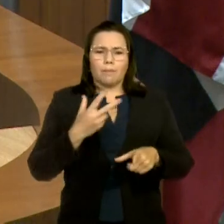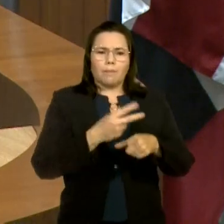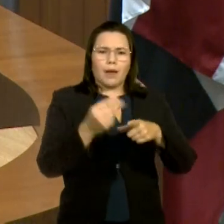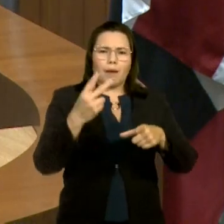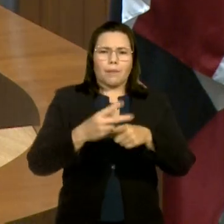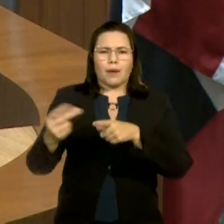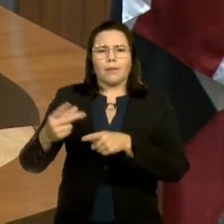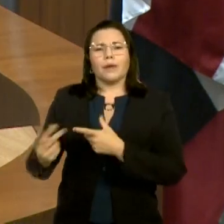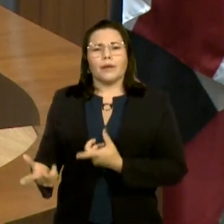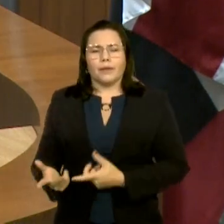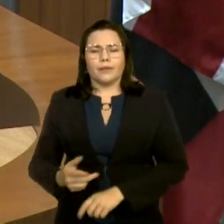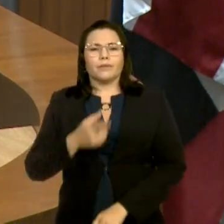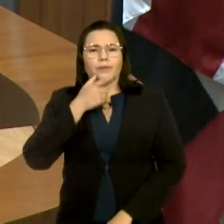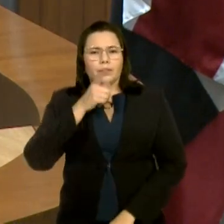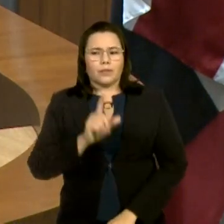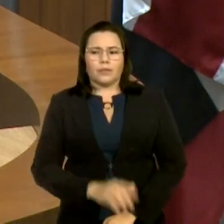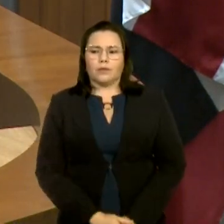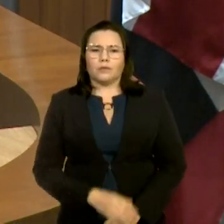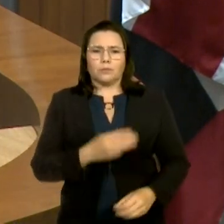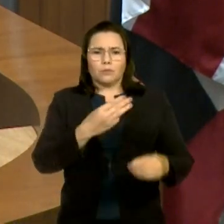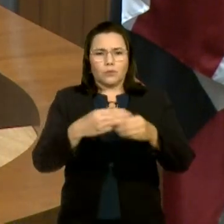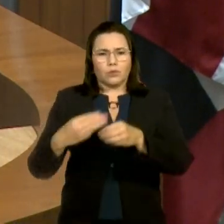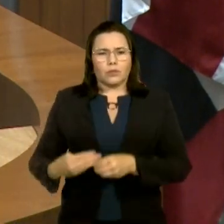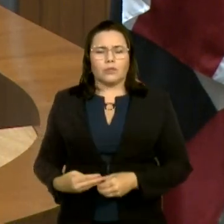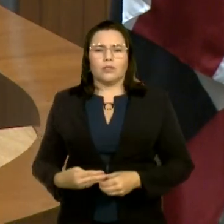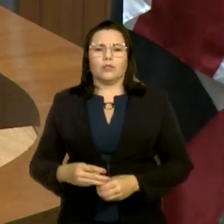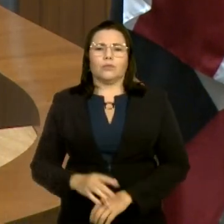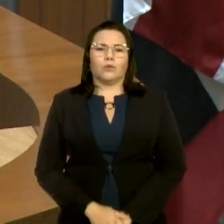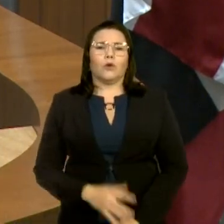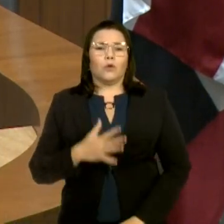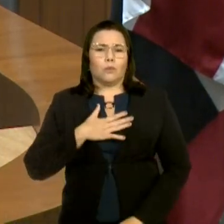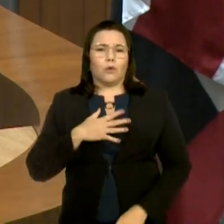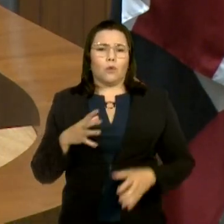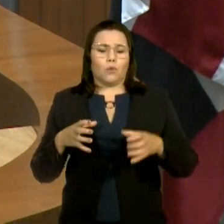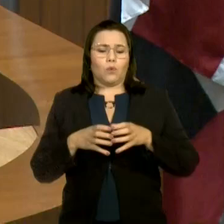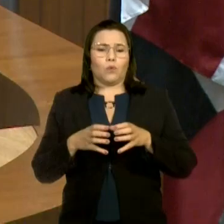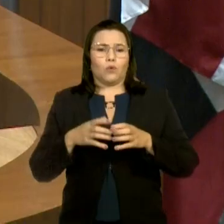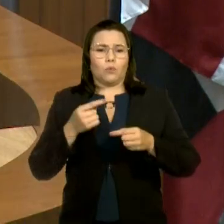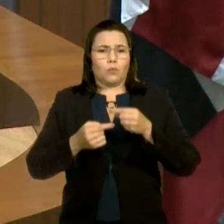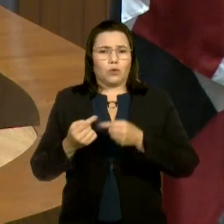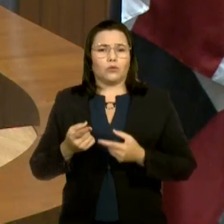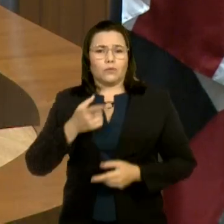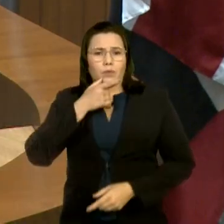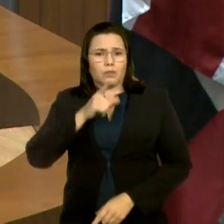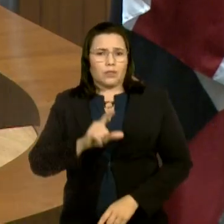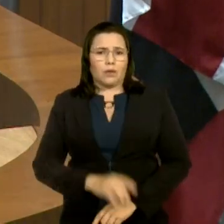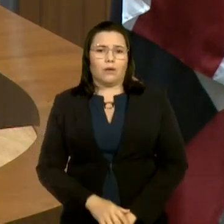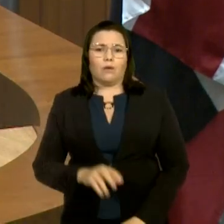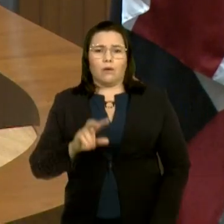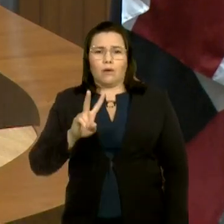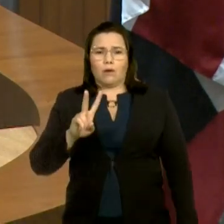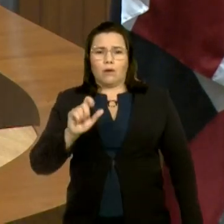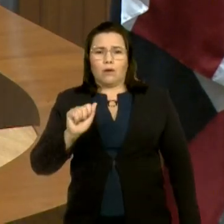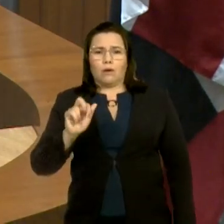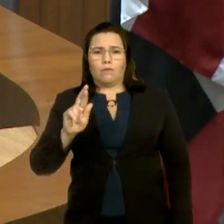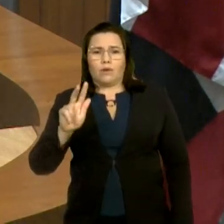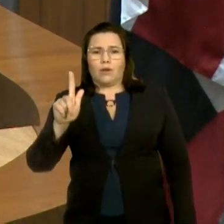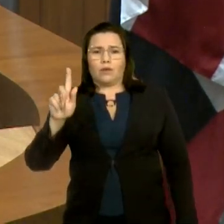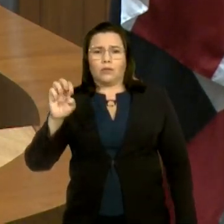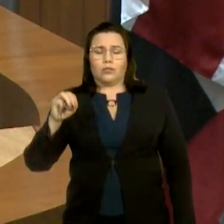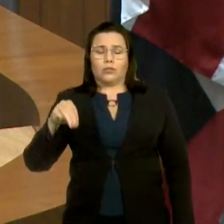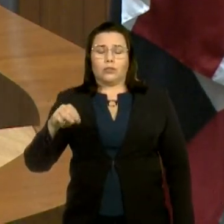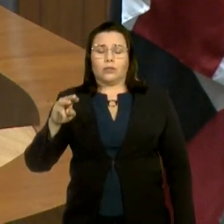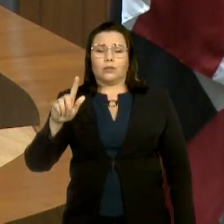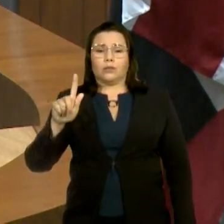eh vários municípios onde vencemos a eleição posso fazer grande onde o Prefeito carlinos Barros